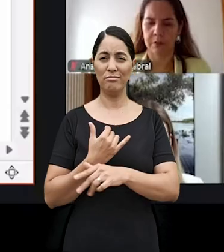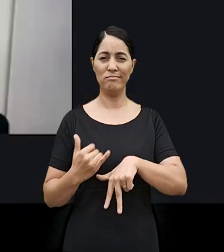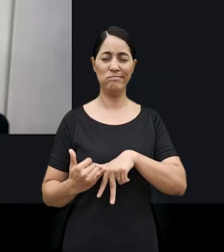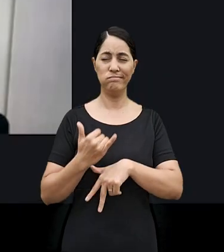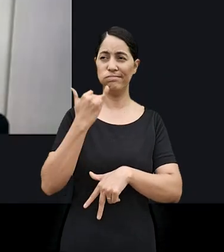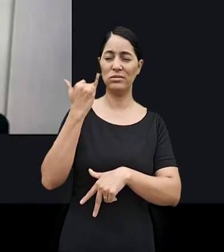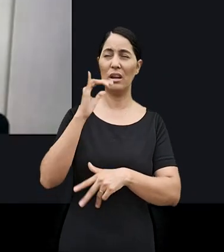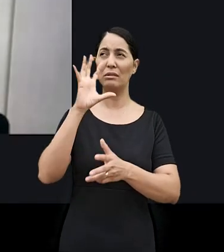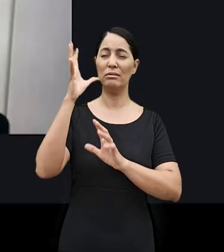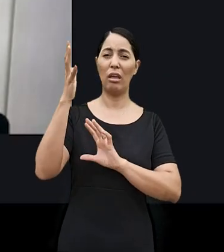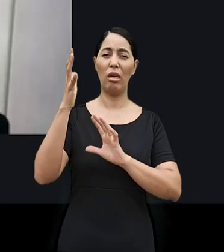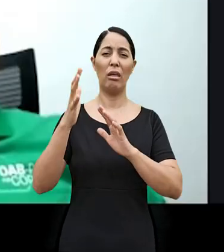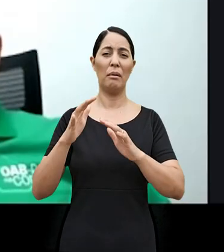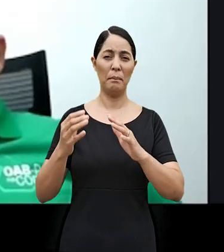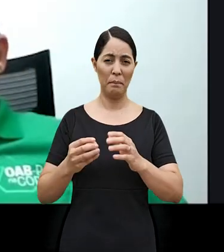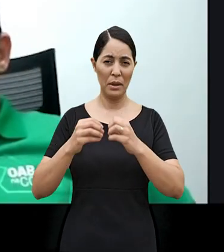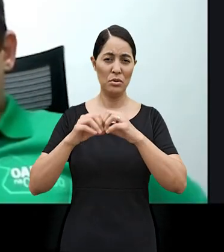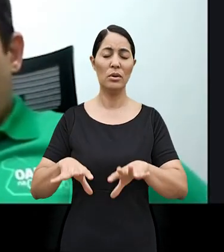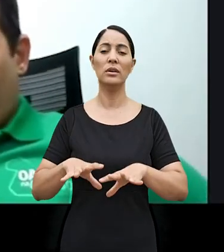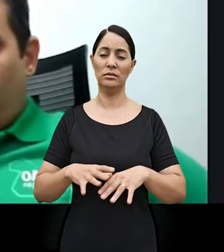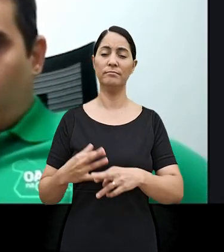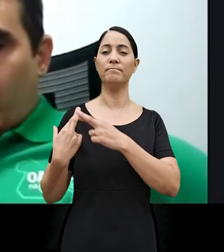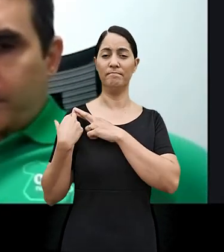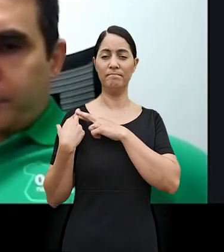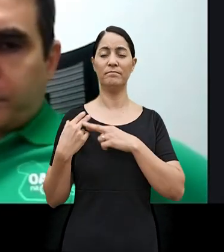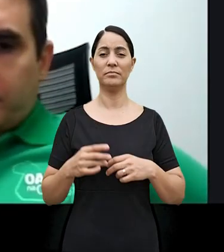ambientais. Por isso, quando a advocacia brasileira